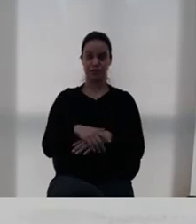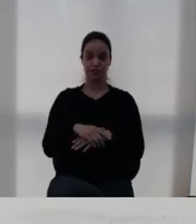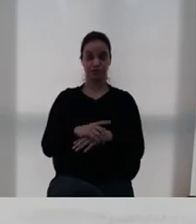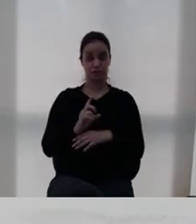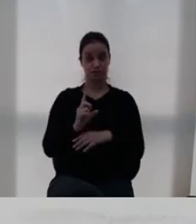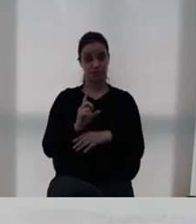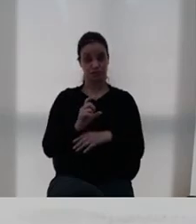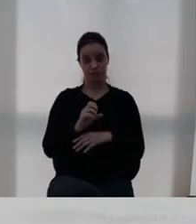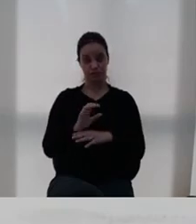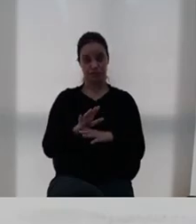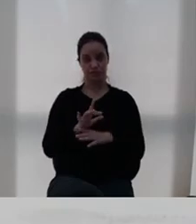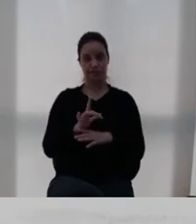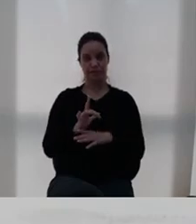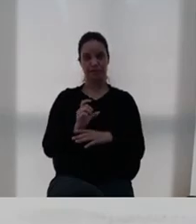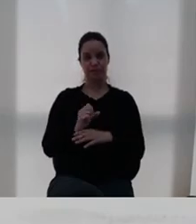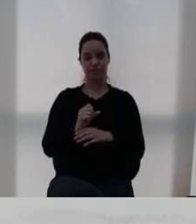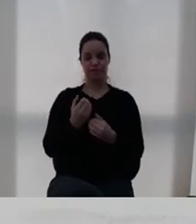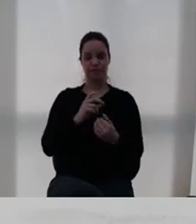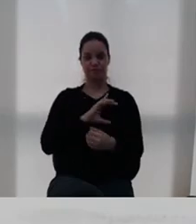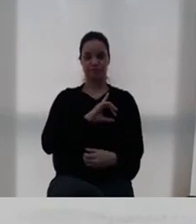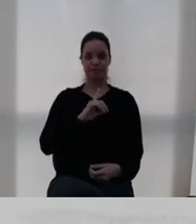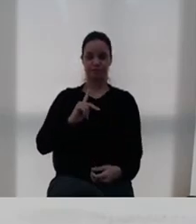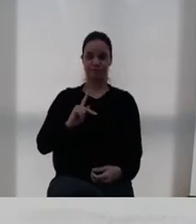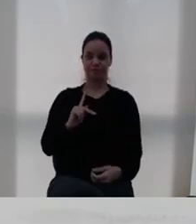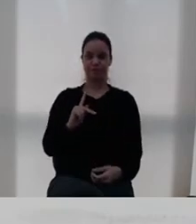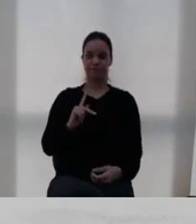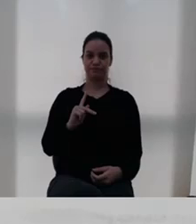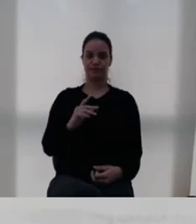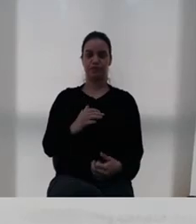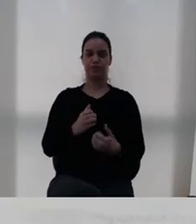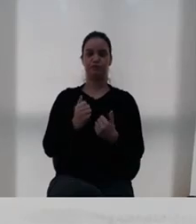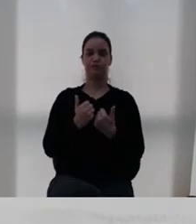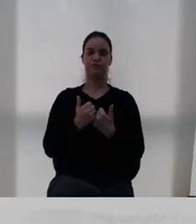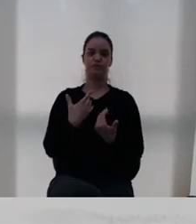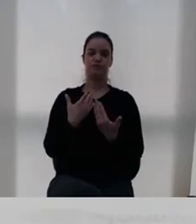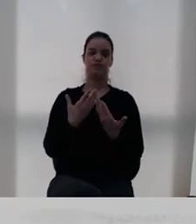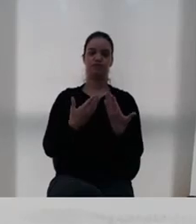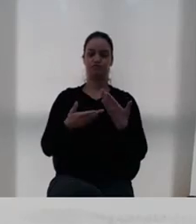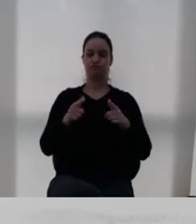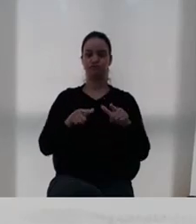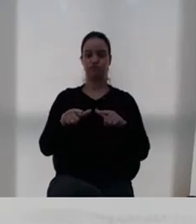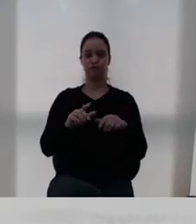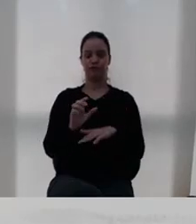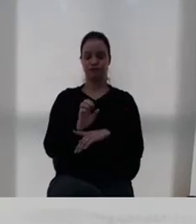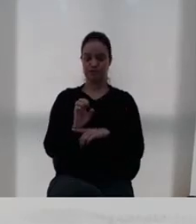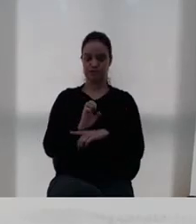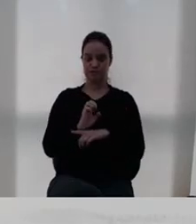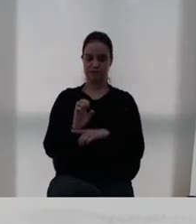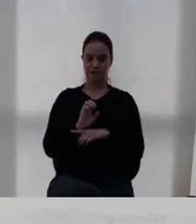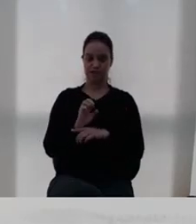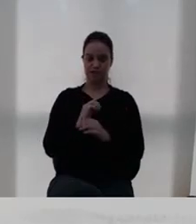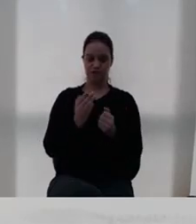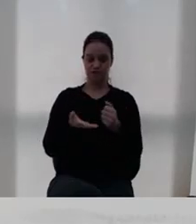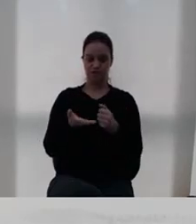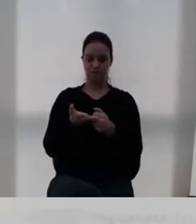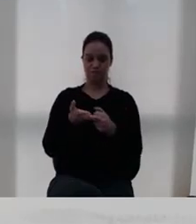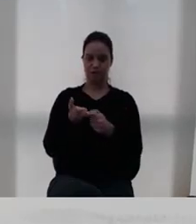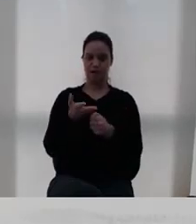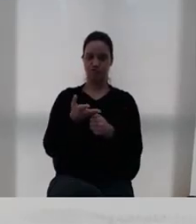grande, muito rápido dos quadros da Defensoria Pública, uma sobreposição de atuações dos estagiários de nível médio,